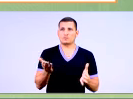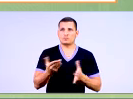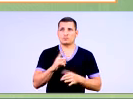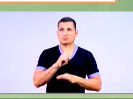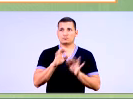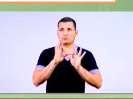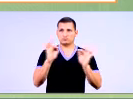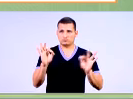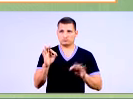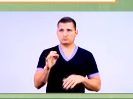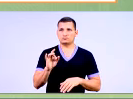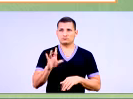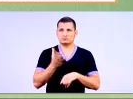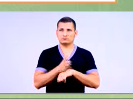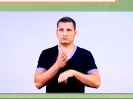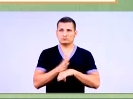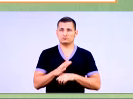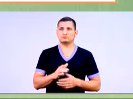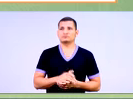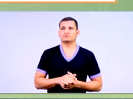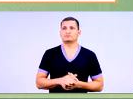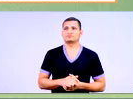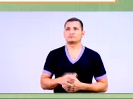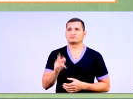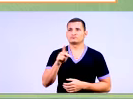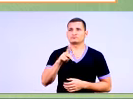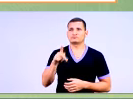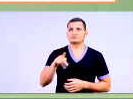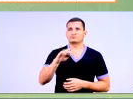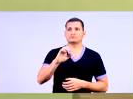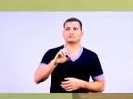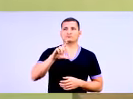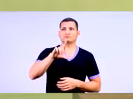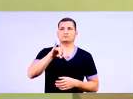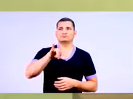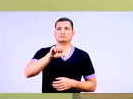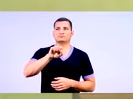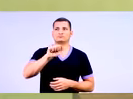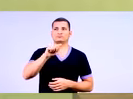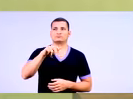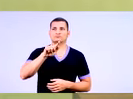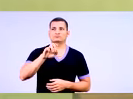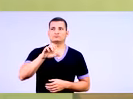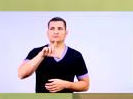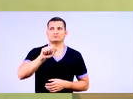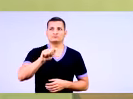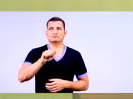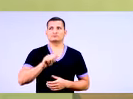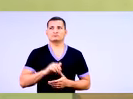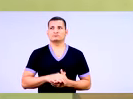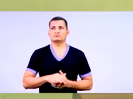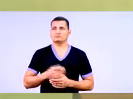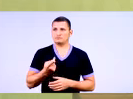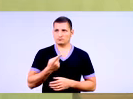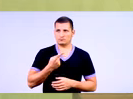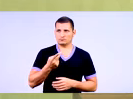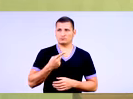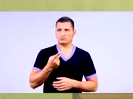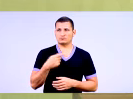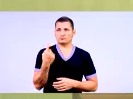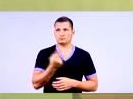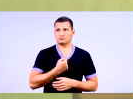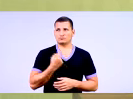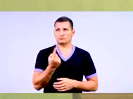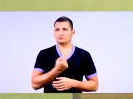sim exercício. A professora Elisângela vai... Aqui com vocês, nós